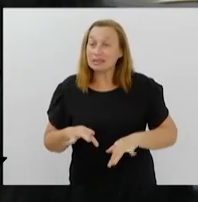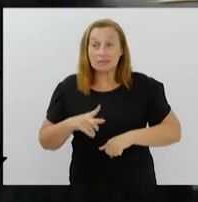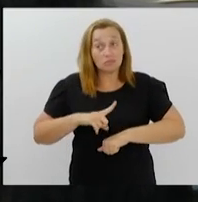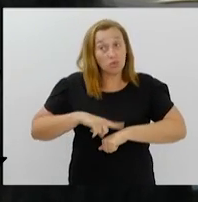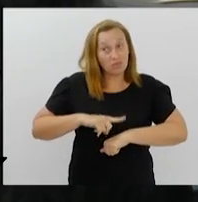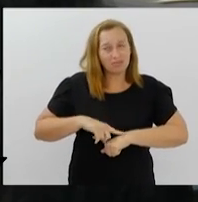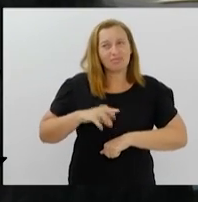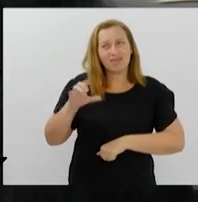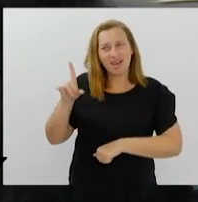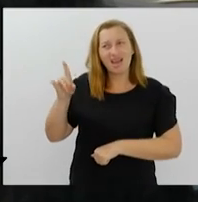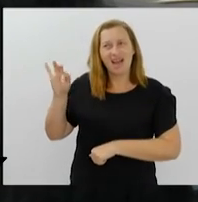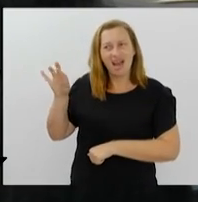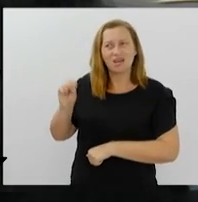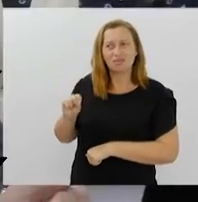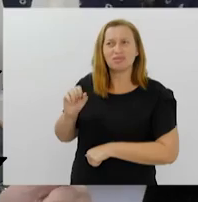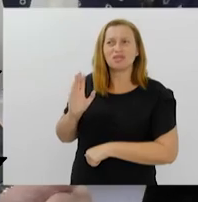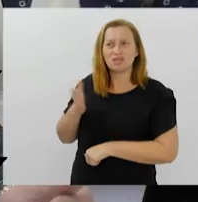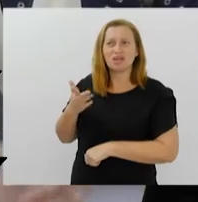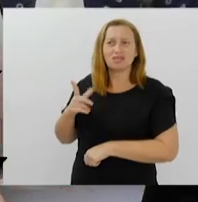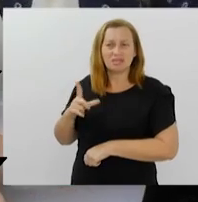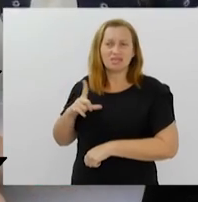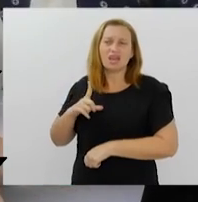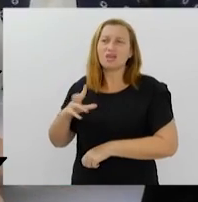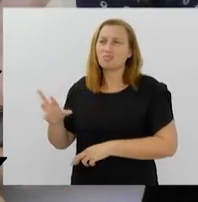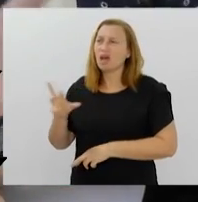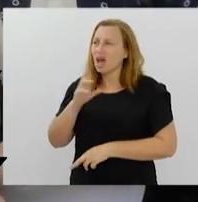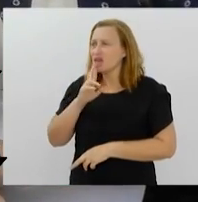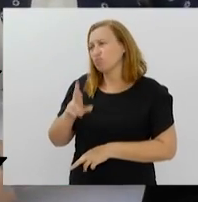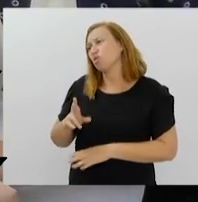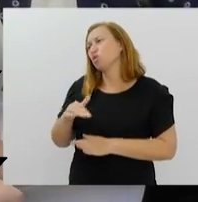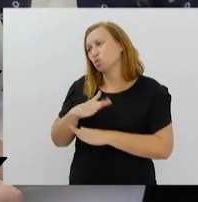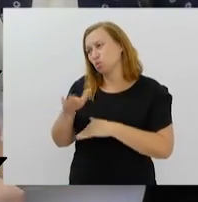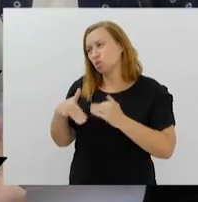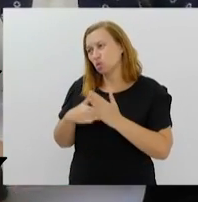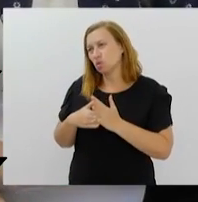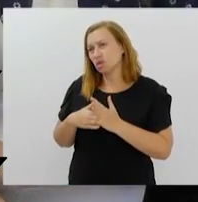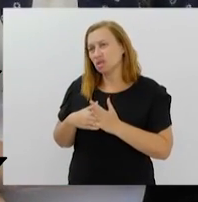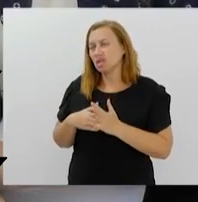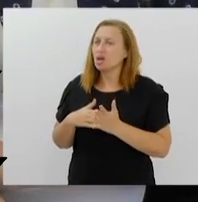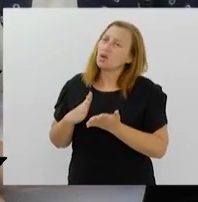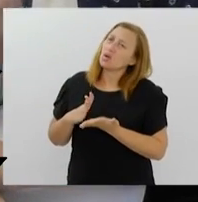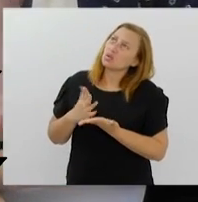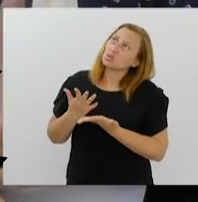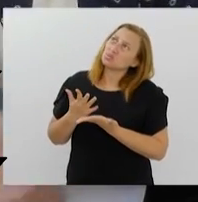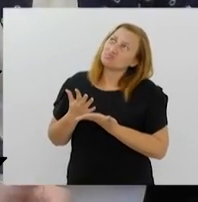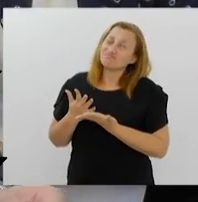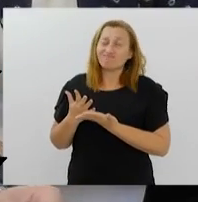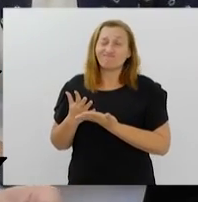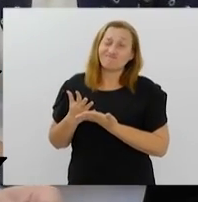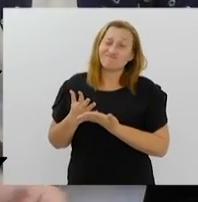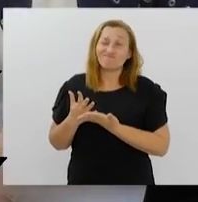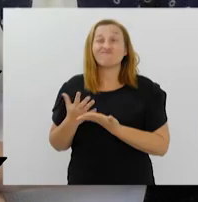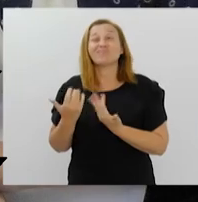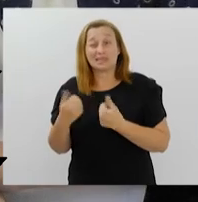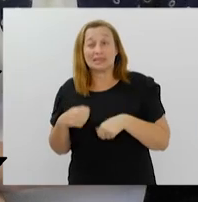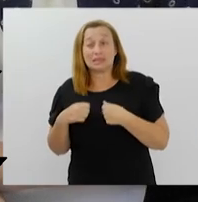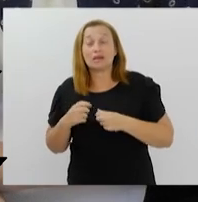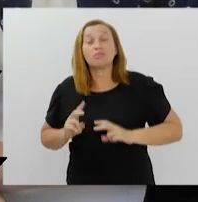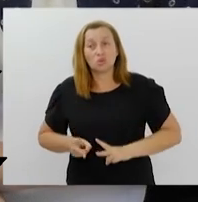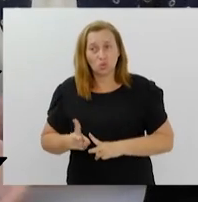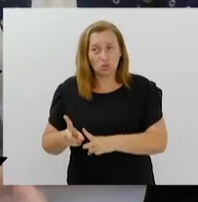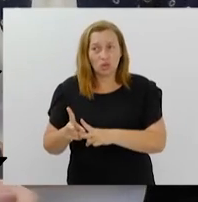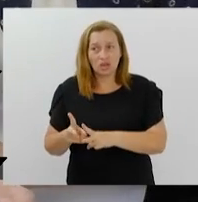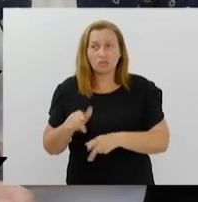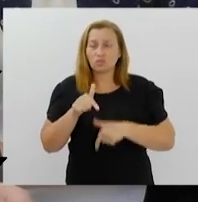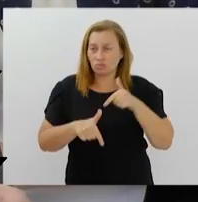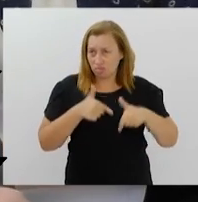Carlos acho que já já temos todas as respostas Ou pelo menos daquilo que é que é necessário para dar continuidade